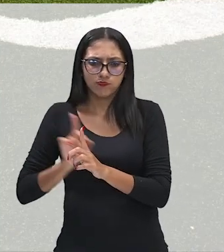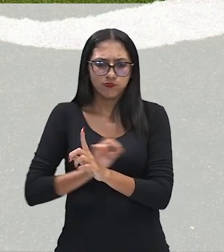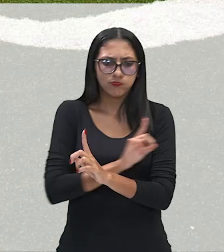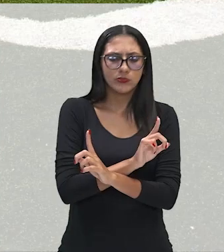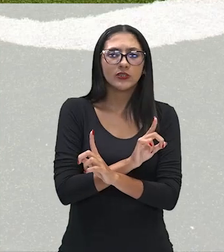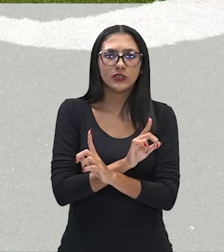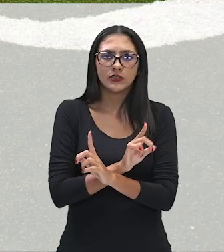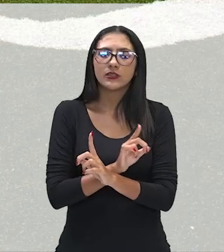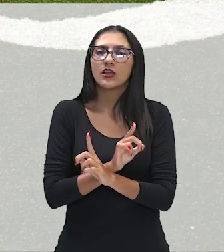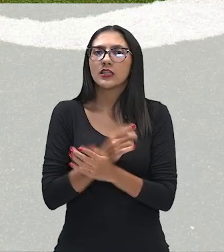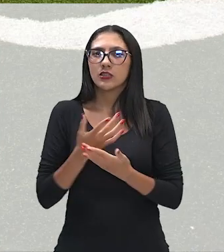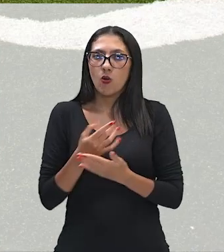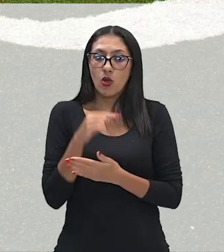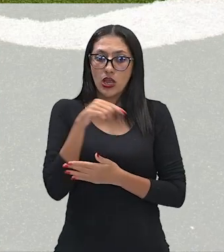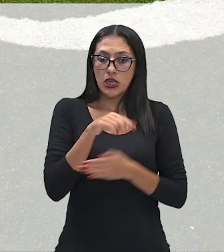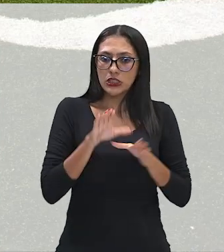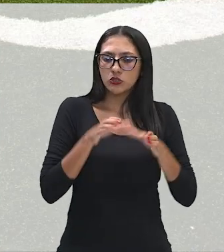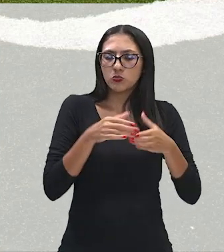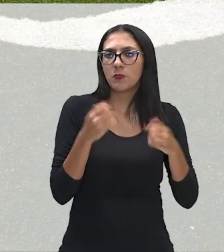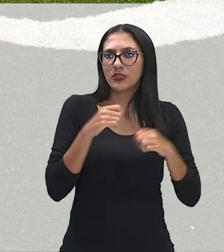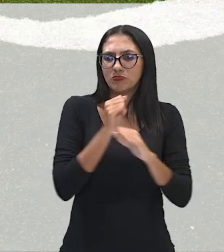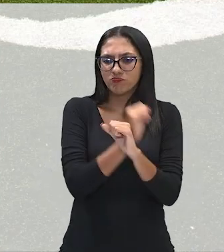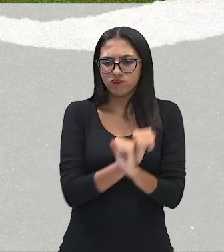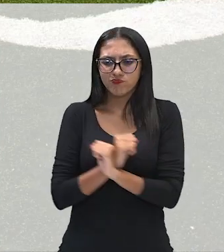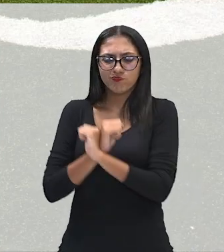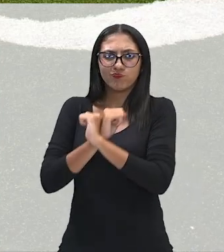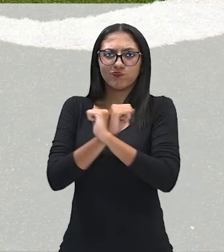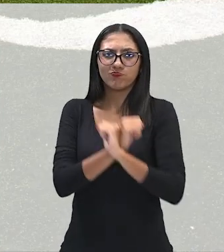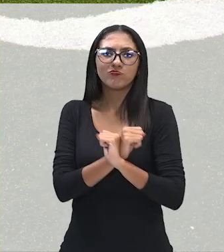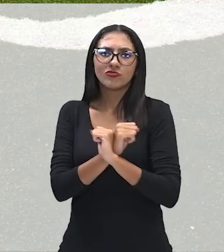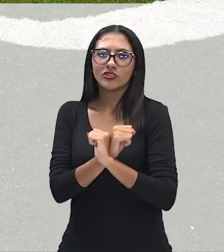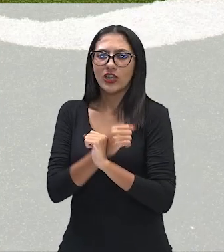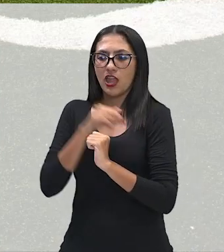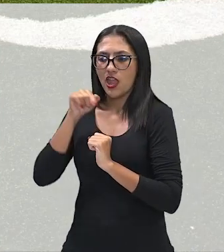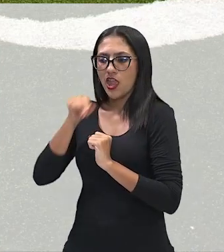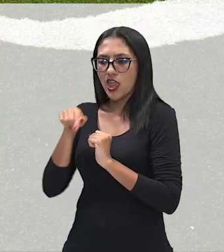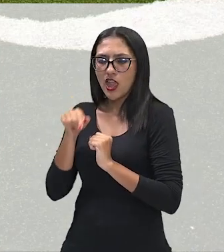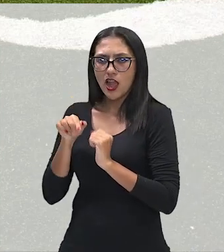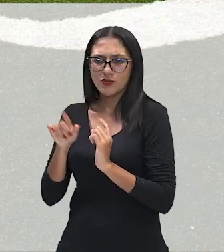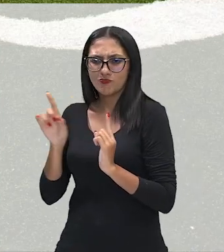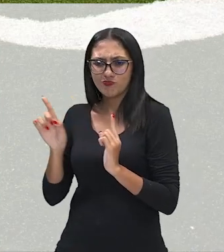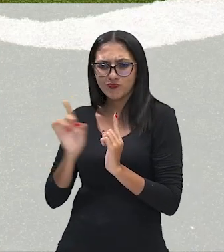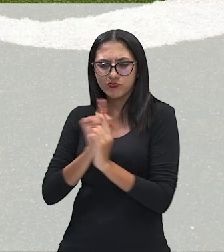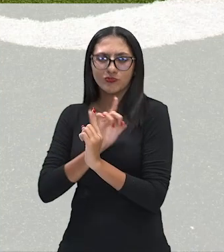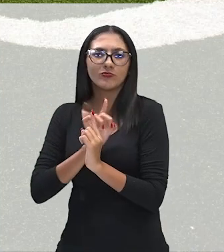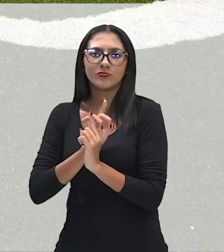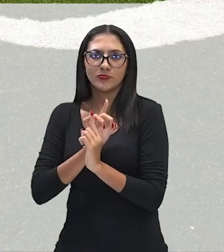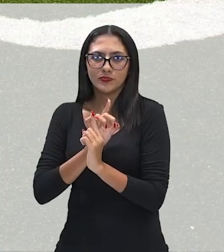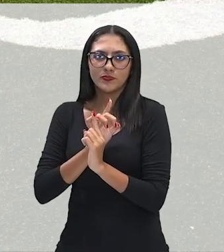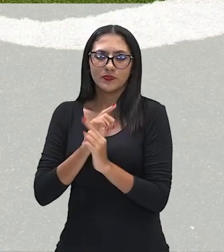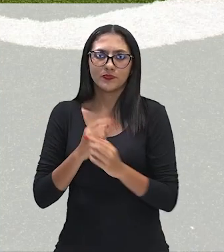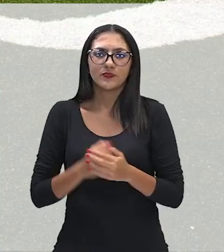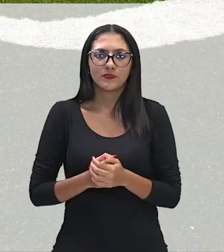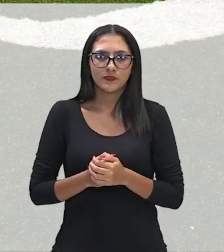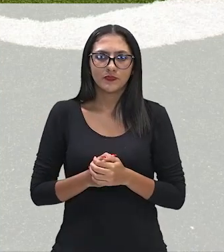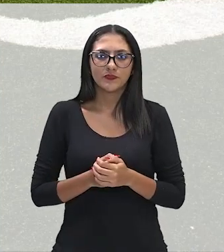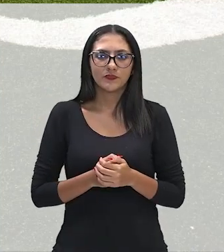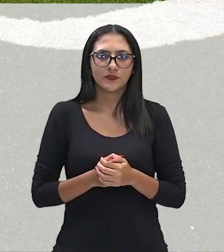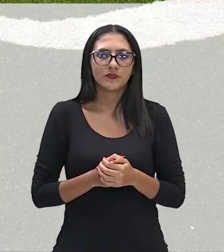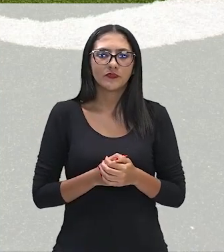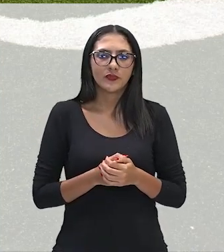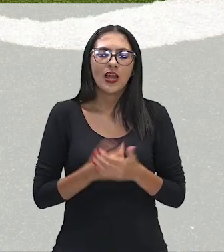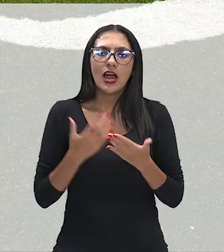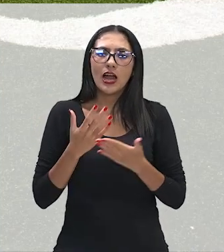fazer o papel de defesa, tentando impedir esse avanço, né, no seu campo. E aí vai vencer